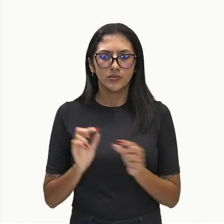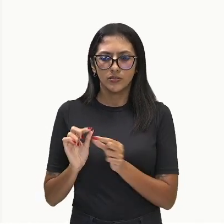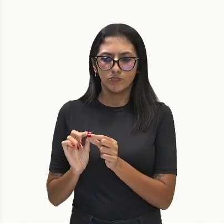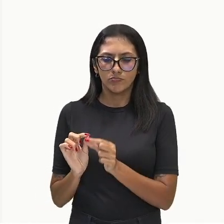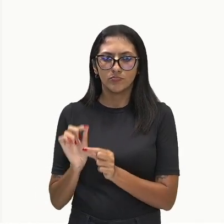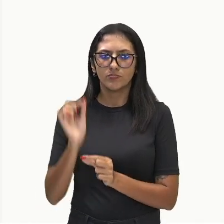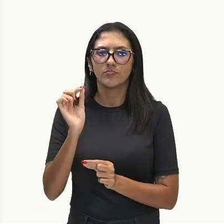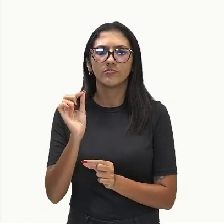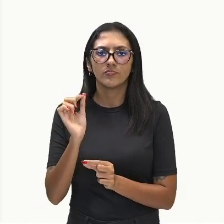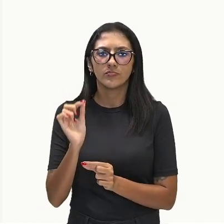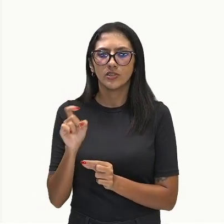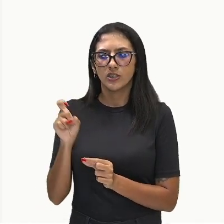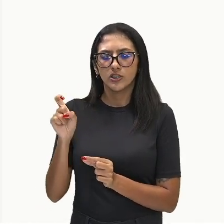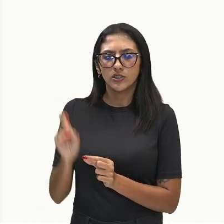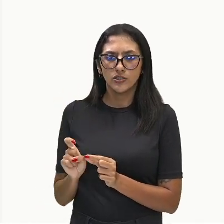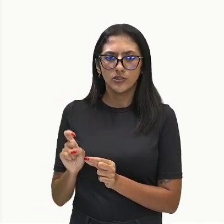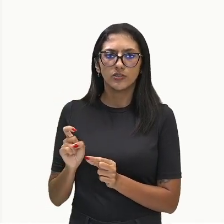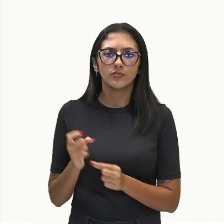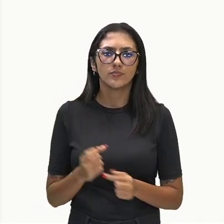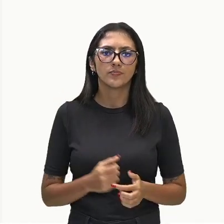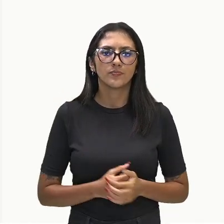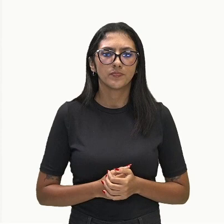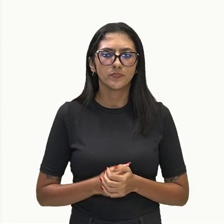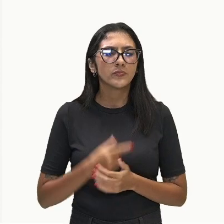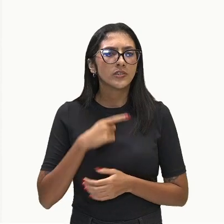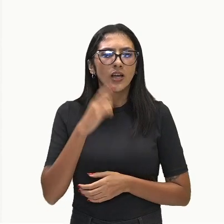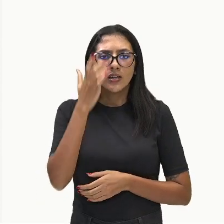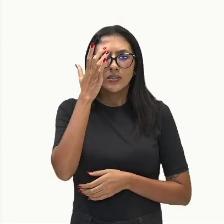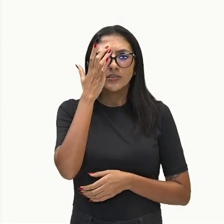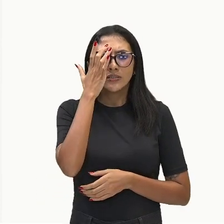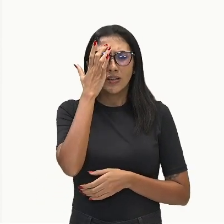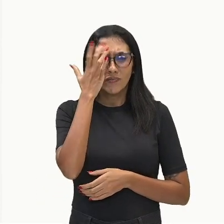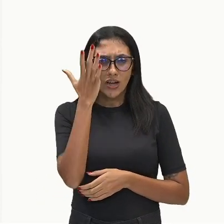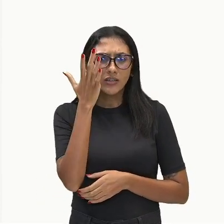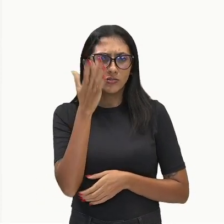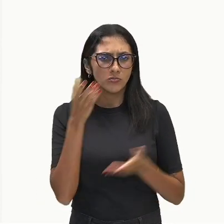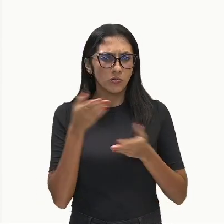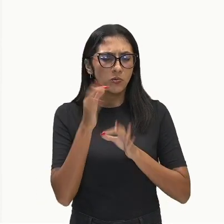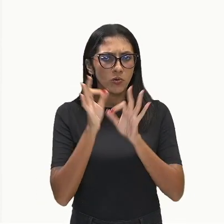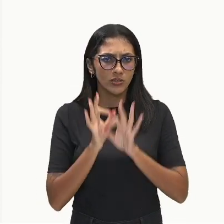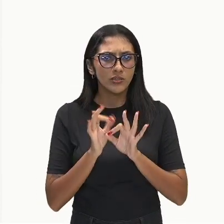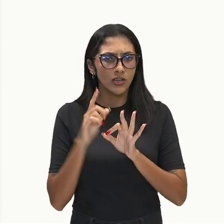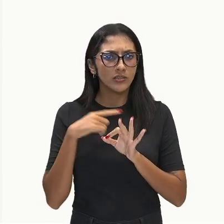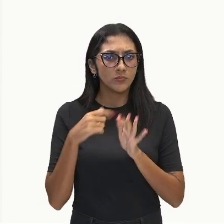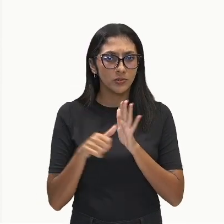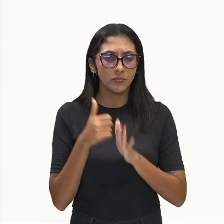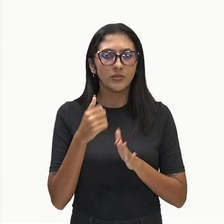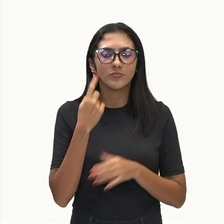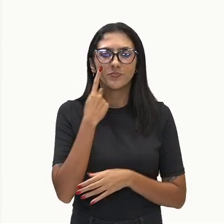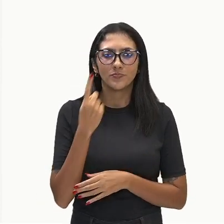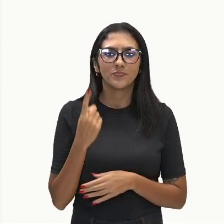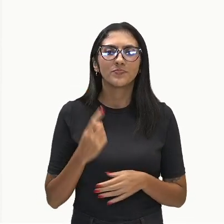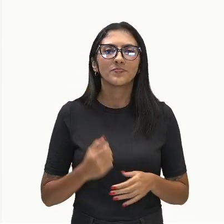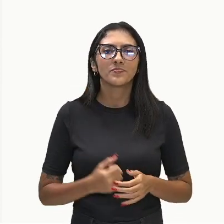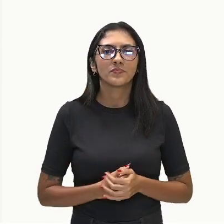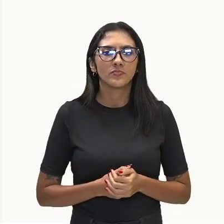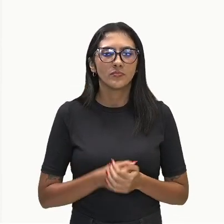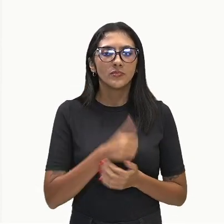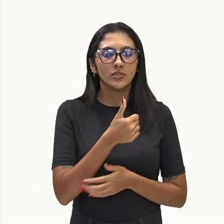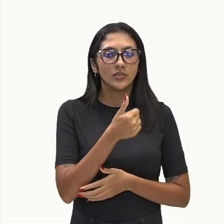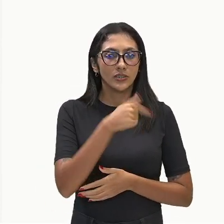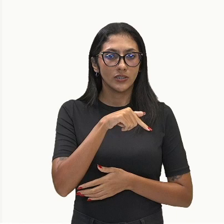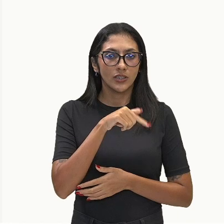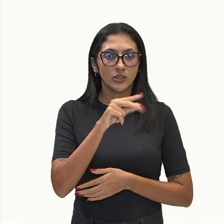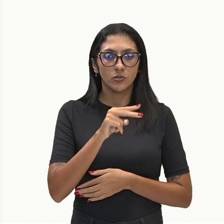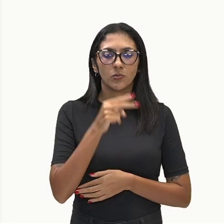o outro cateto mede x. Então, bem fácil da gente calcular o valor de x, né? Vai ser hipotenusa ao quadrado, que é 17 ao